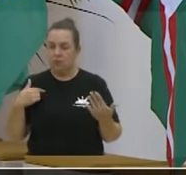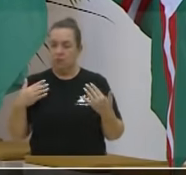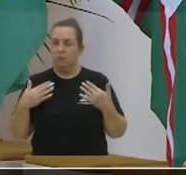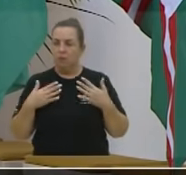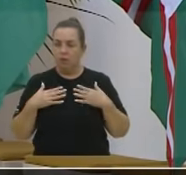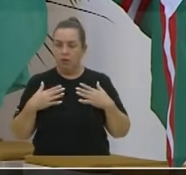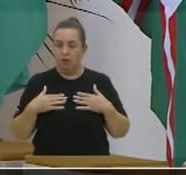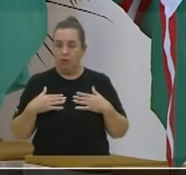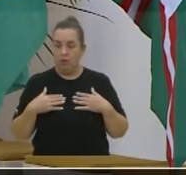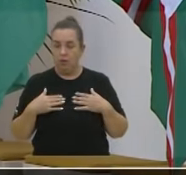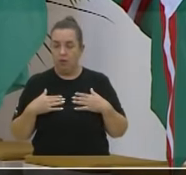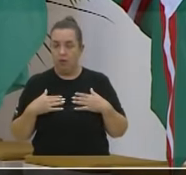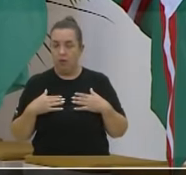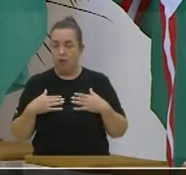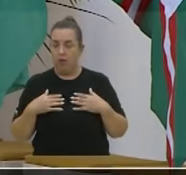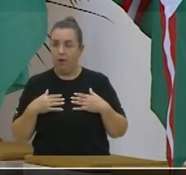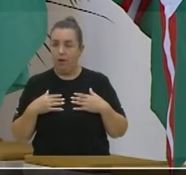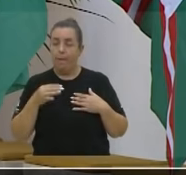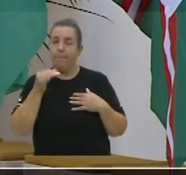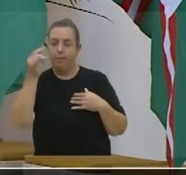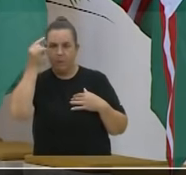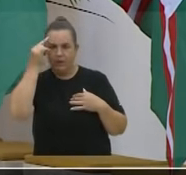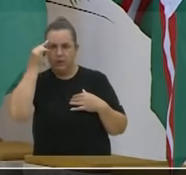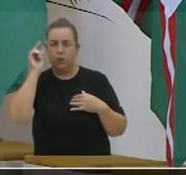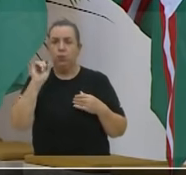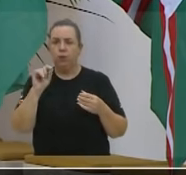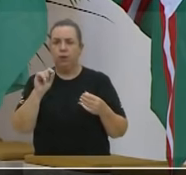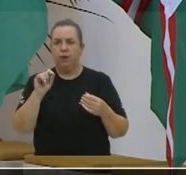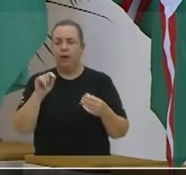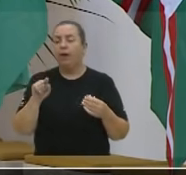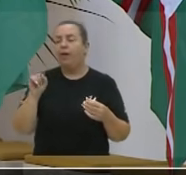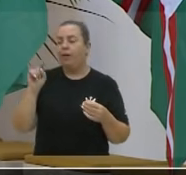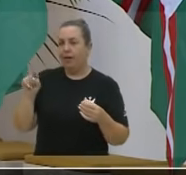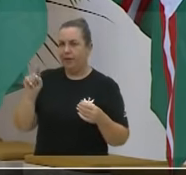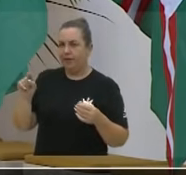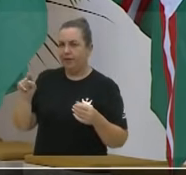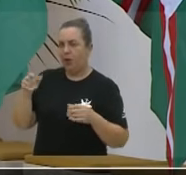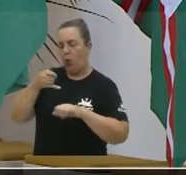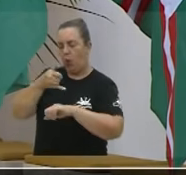fisicamente, o nardo lhe foi uma oferta.